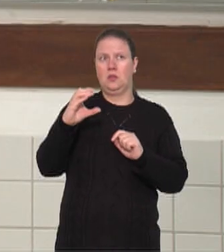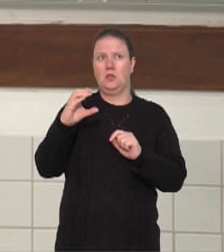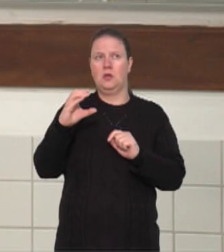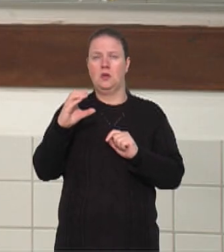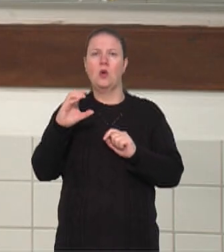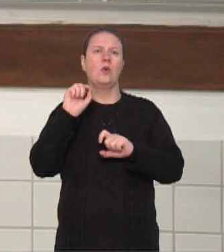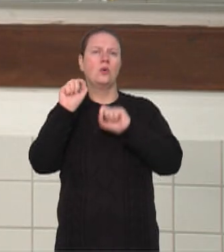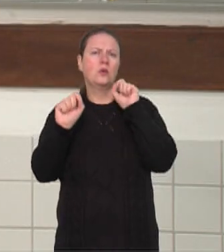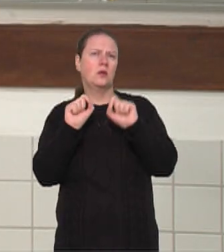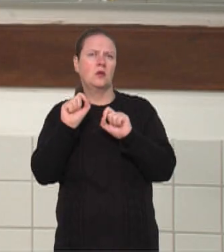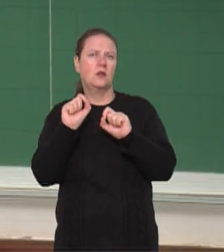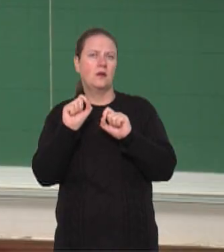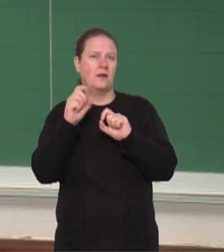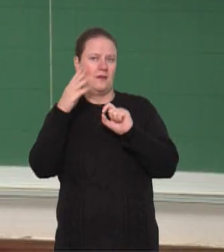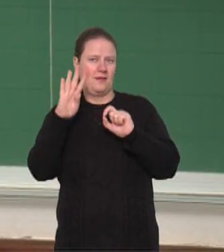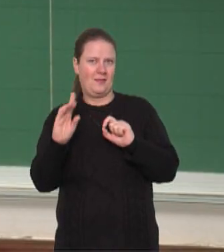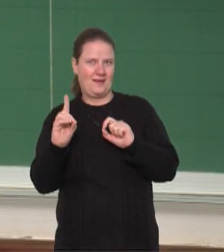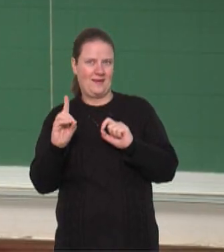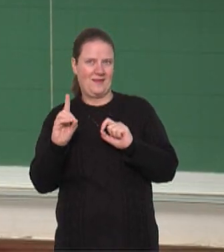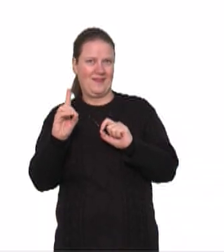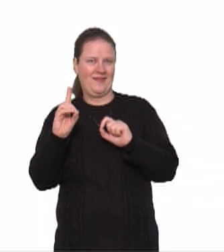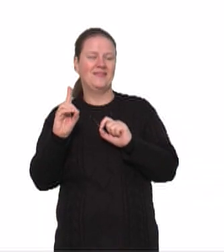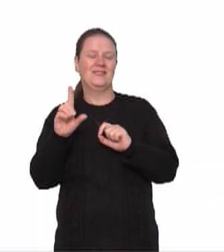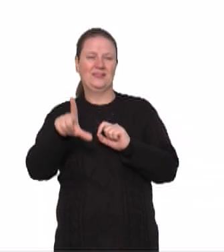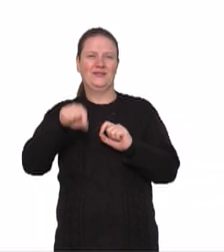Charge. Não pode errar essa, pessoal, um tempinho.